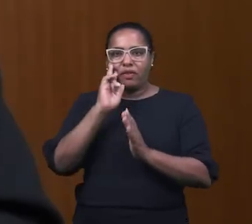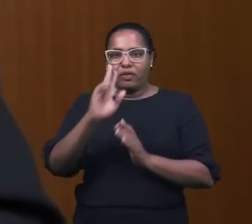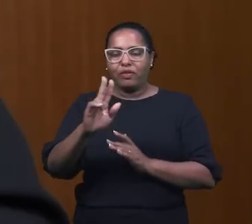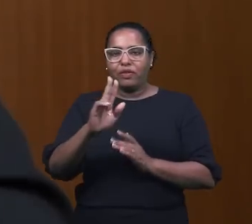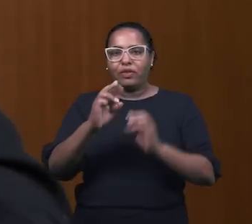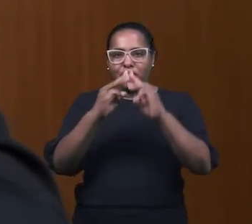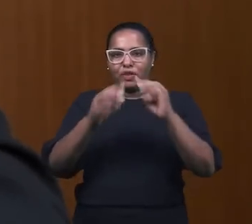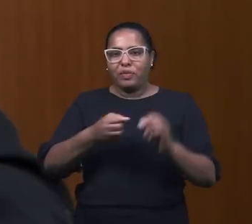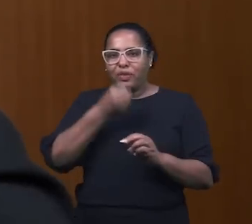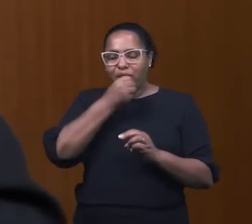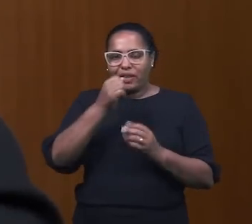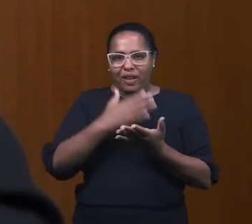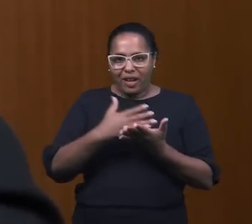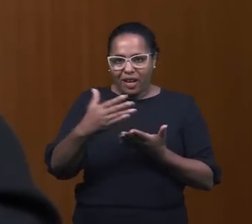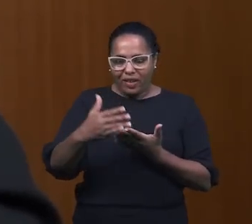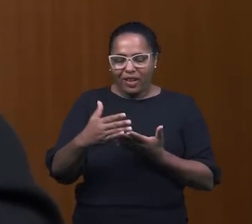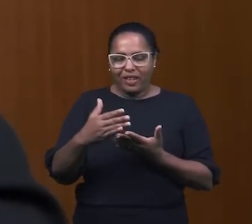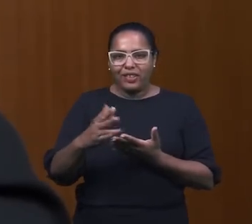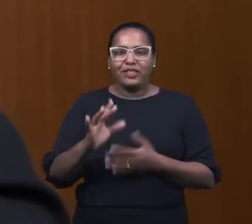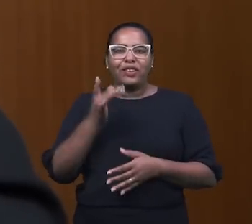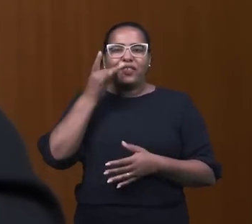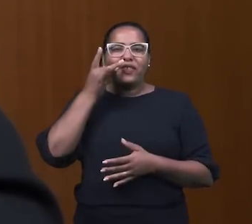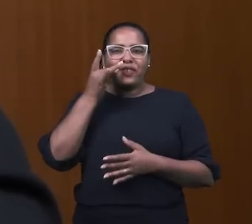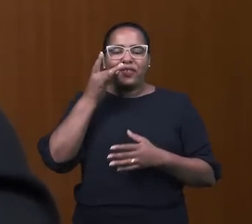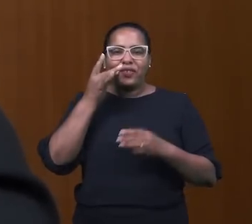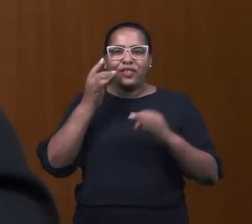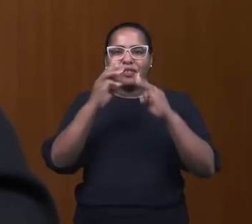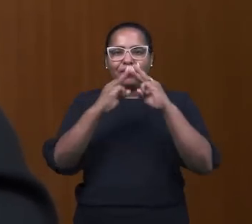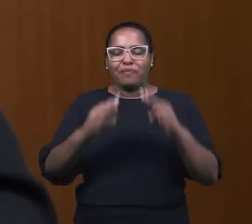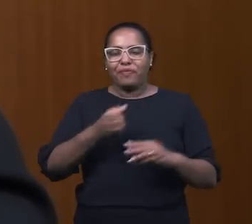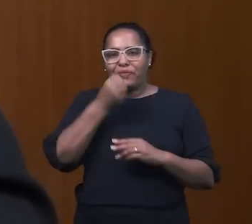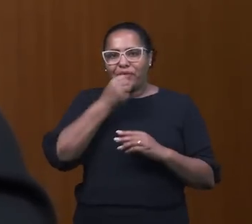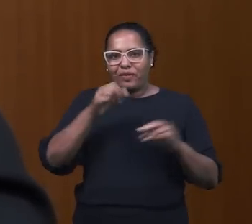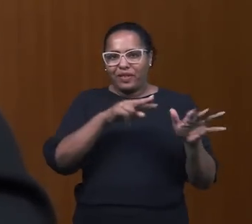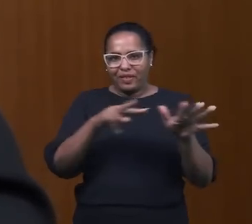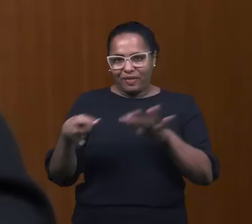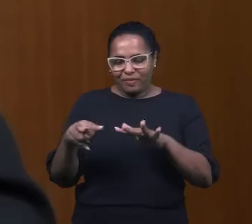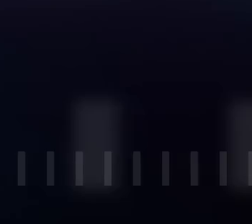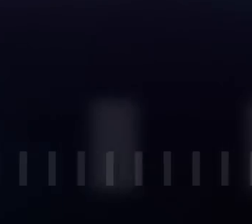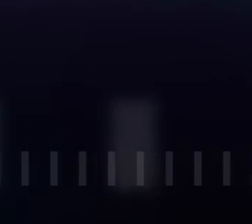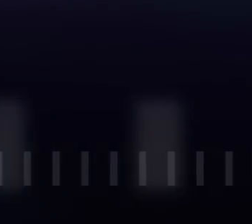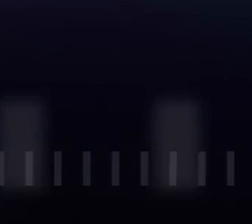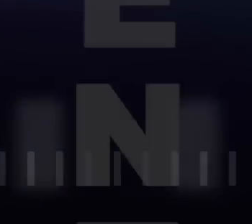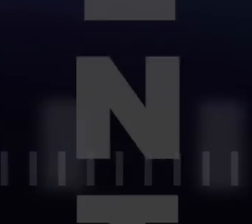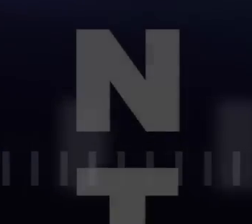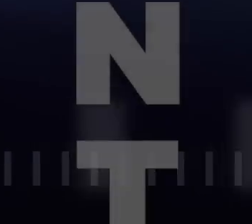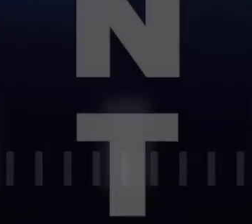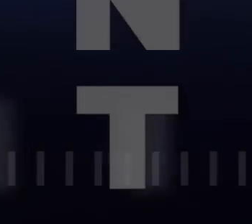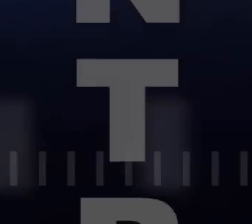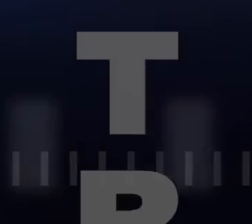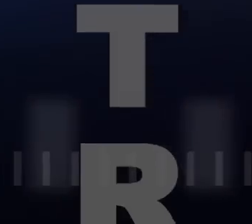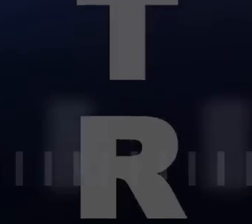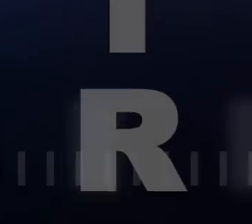Manaim Entrevista. A partir de agora, está no ar o Manaim Entrevista dessa semana.